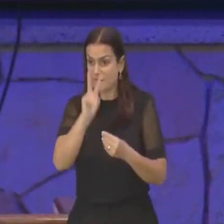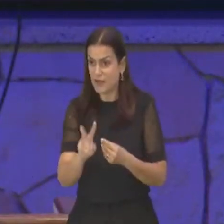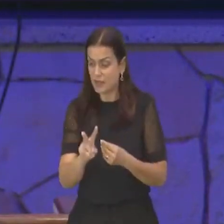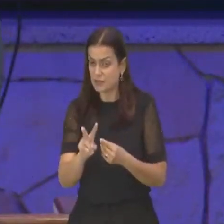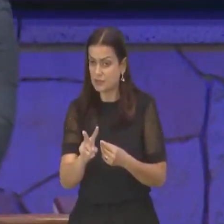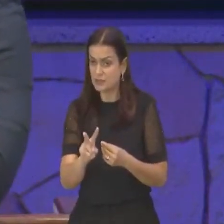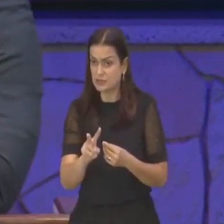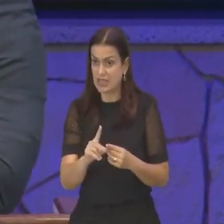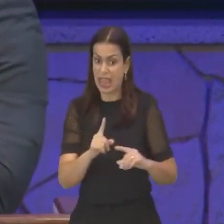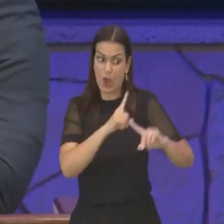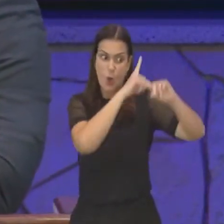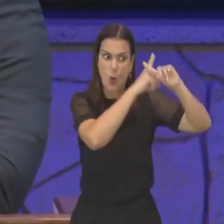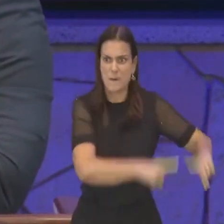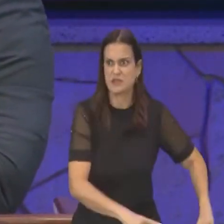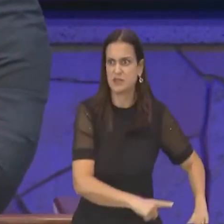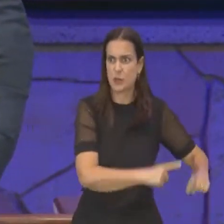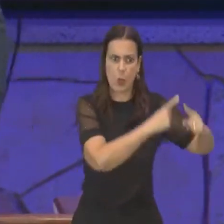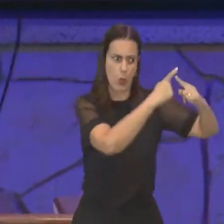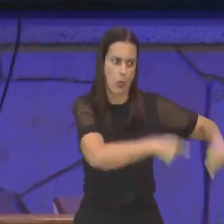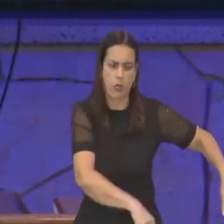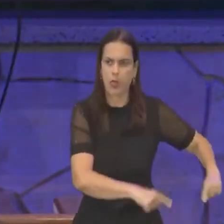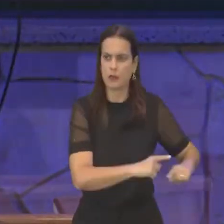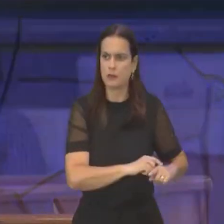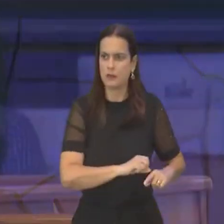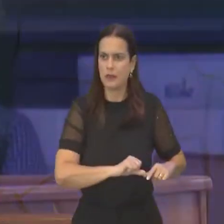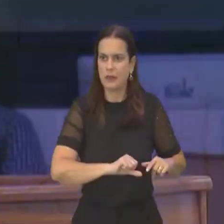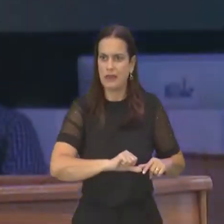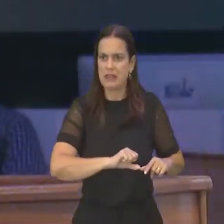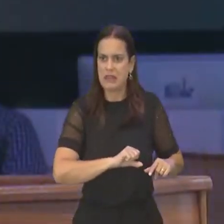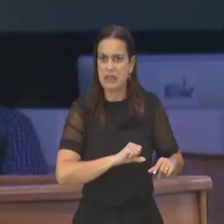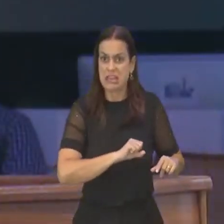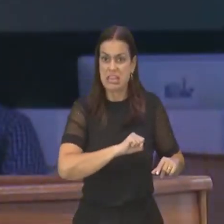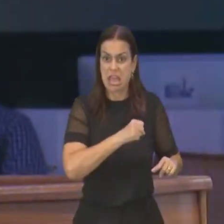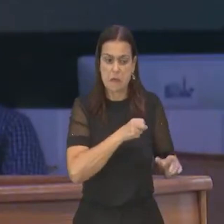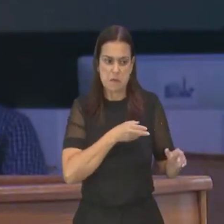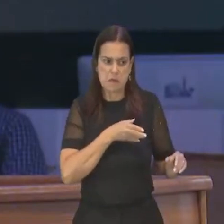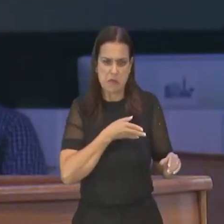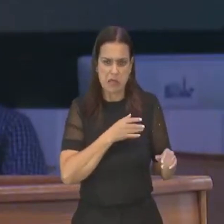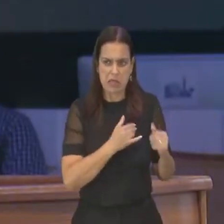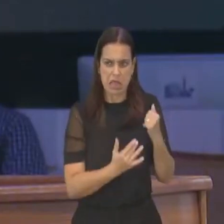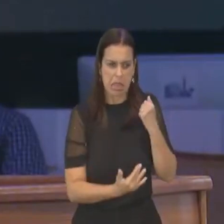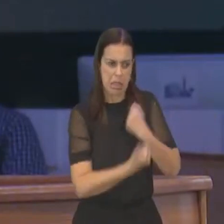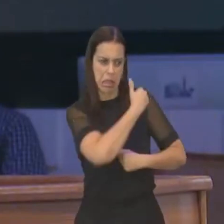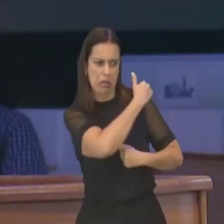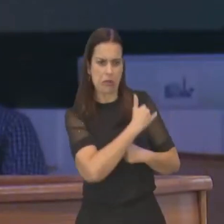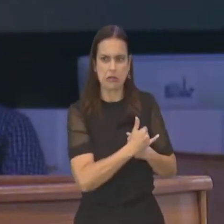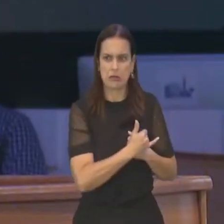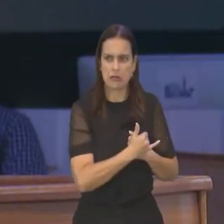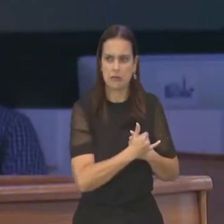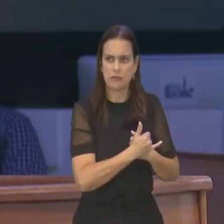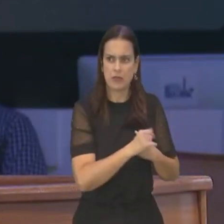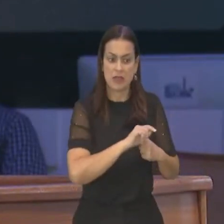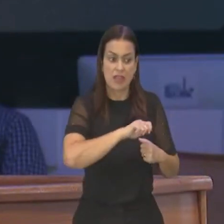a competição, é quem chega primeiro, é quem se destaca mais.